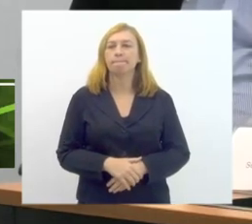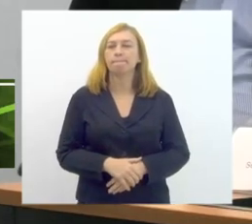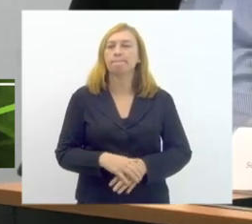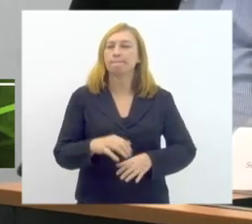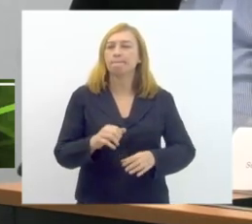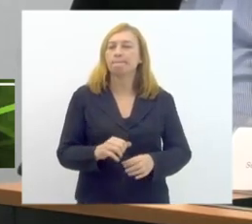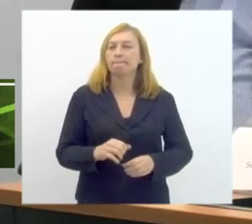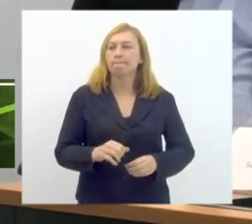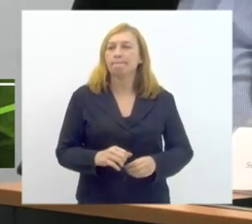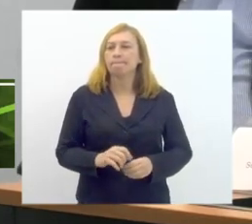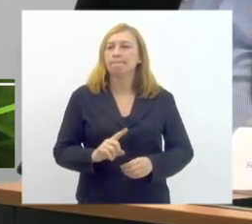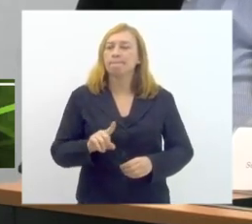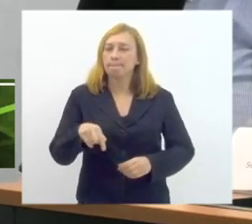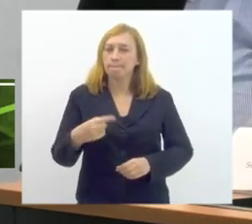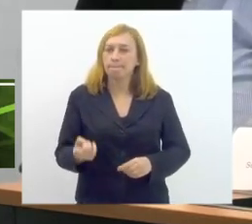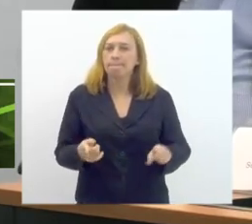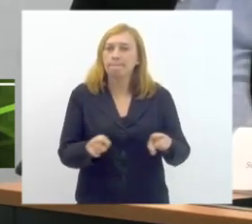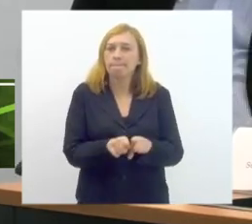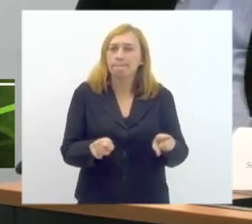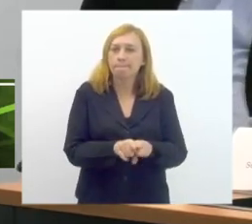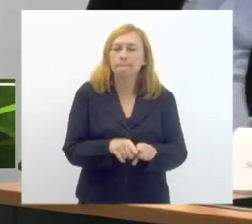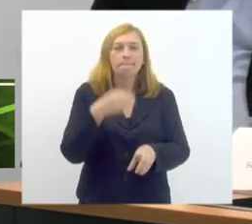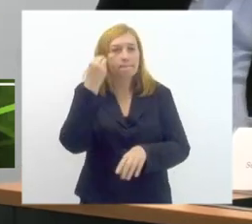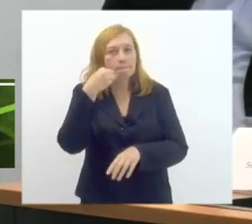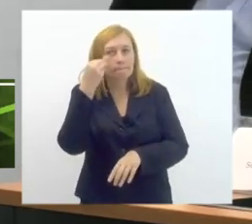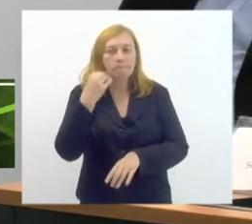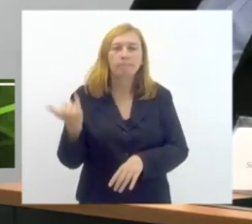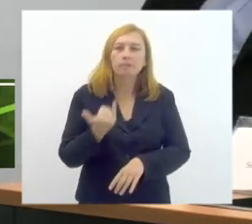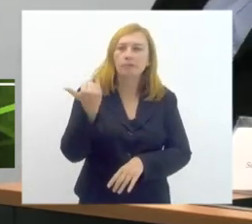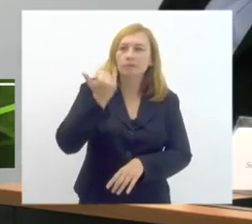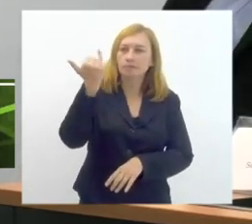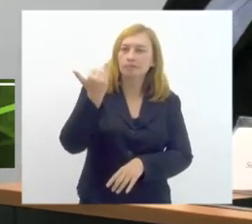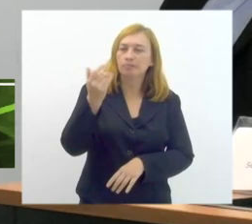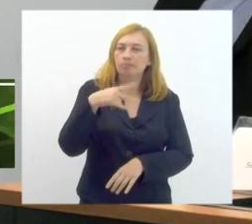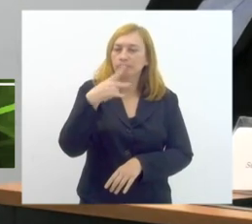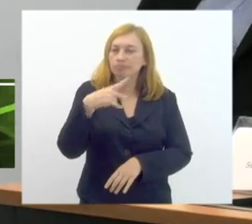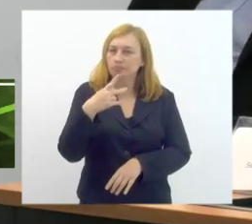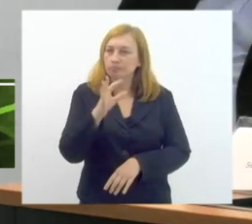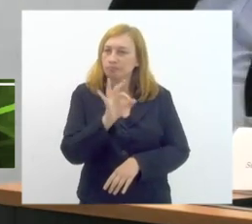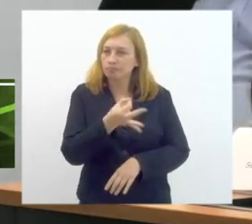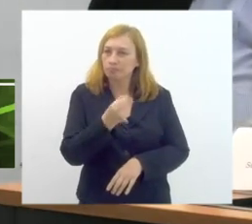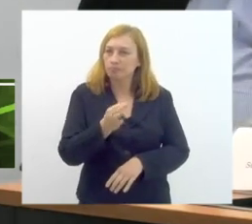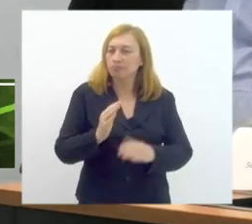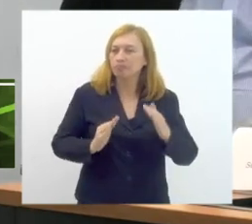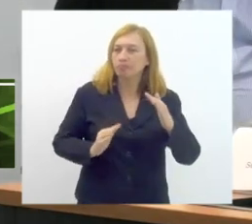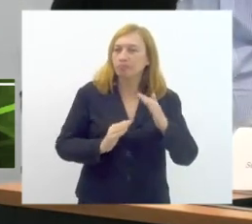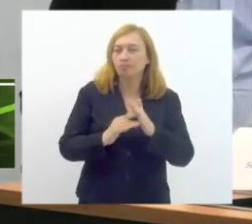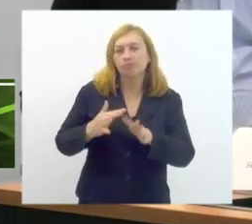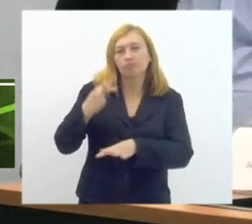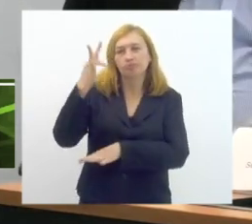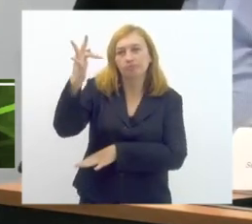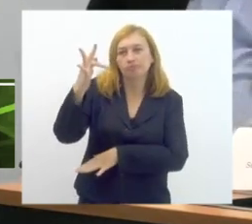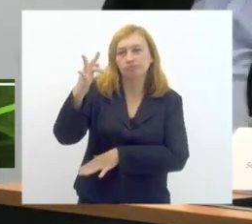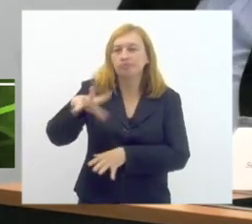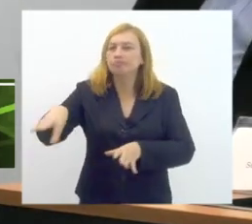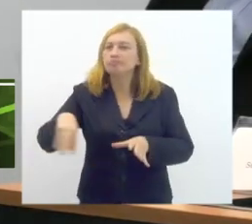bloco. Posteriormente, a gente também teve uma experiência importante, que eu vou colocar exclusivo como meta futura, que foi